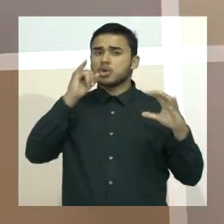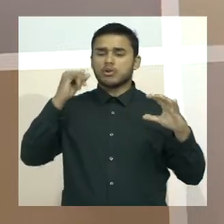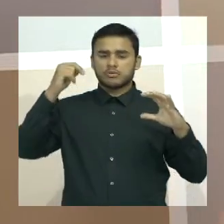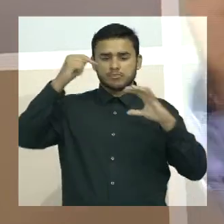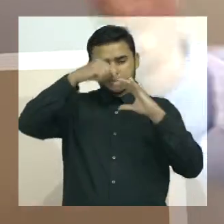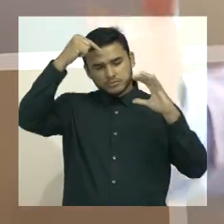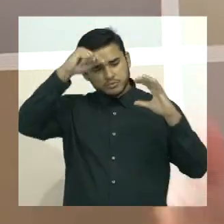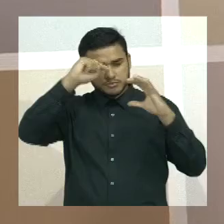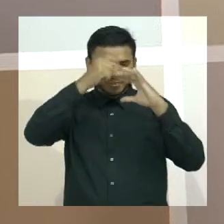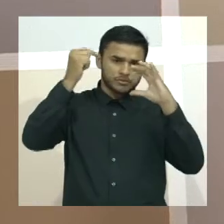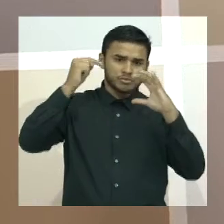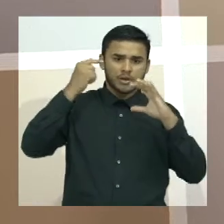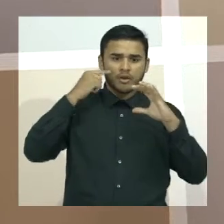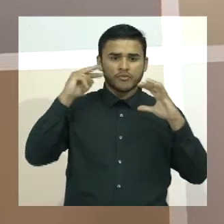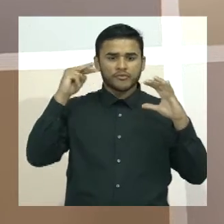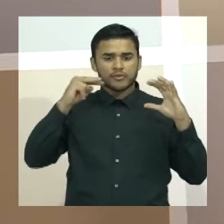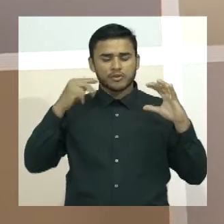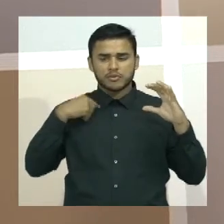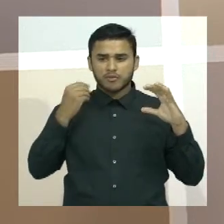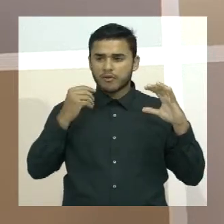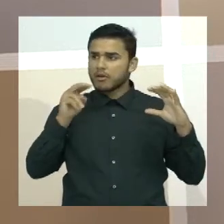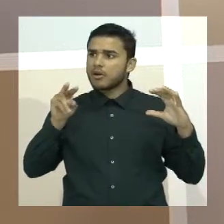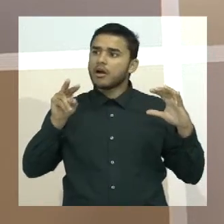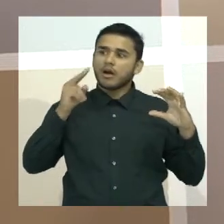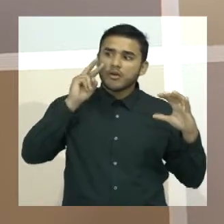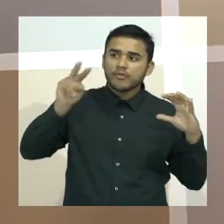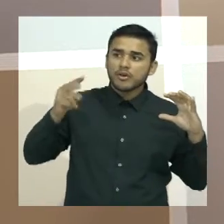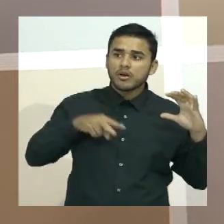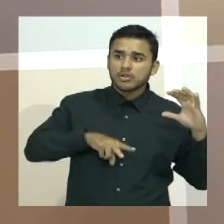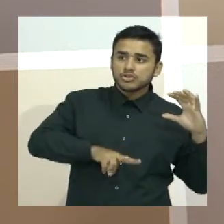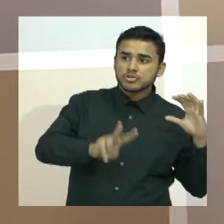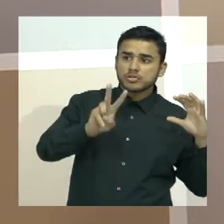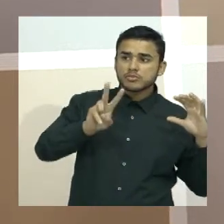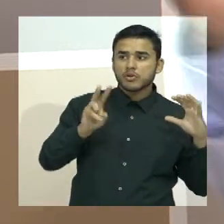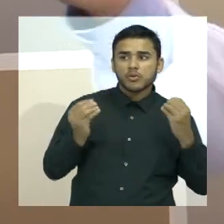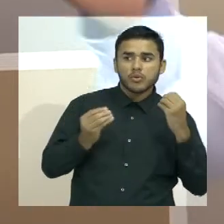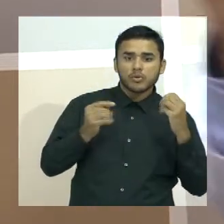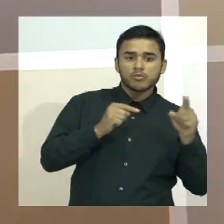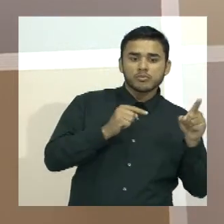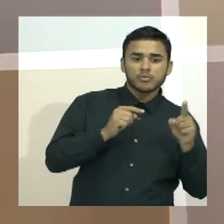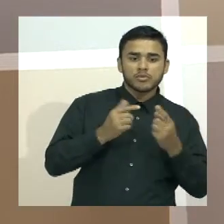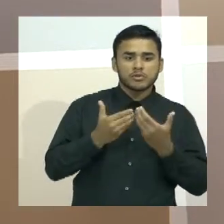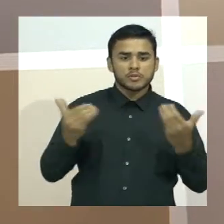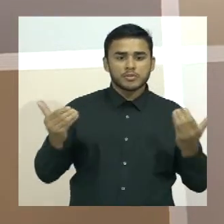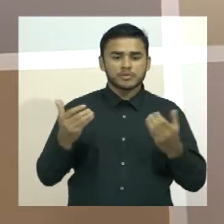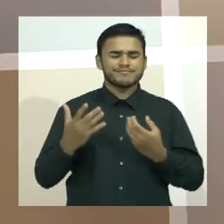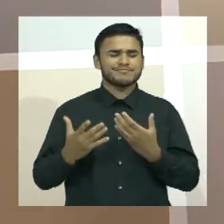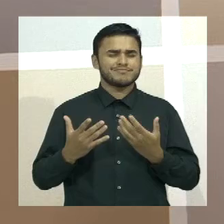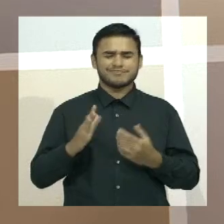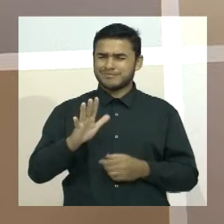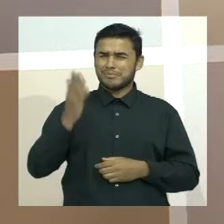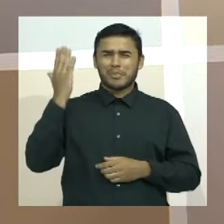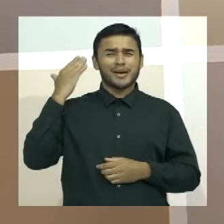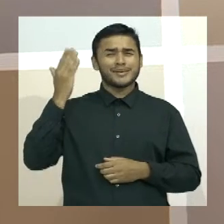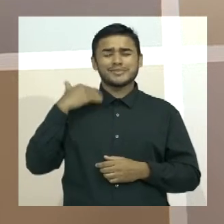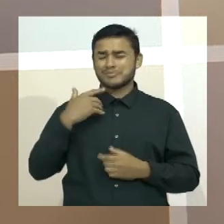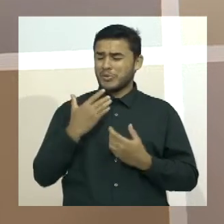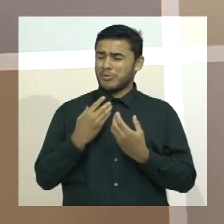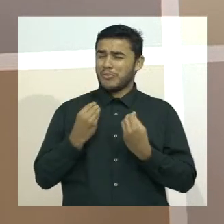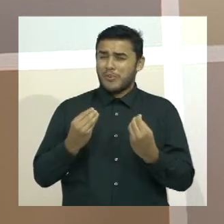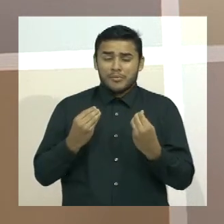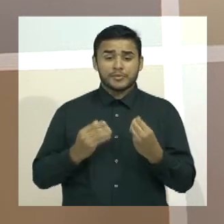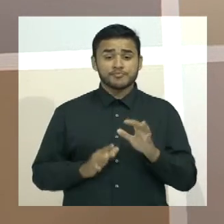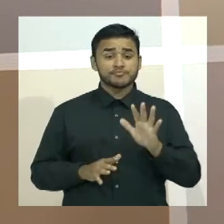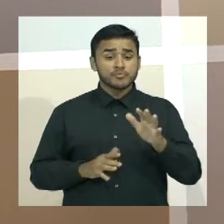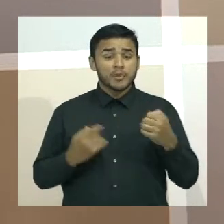aquilo ia implicar, qual o movimento ia acontecer no corpo. Então a gente parabeniza nesse doutorado que eu fiz. A gente tem um forte